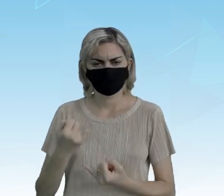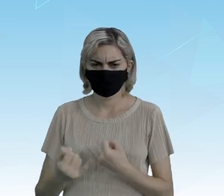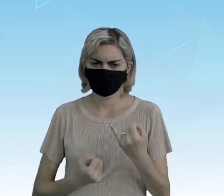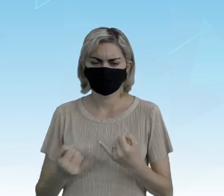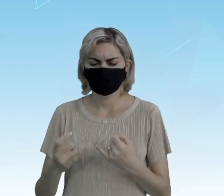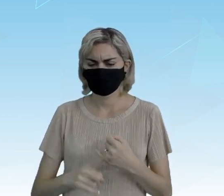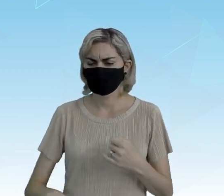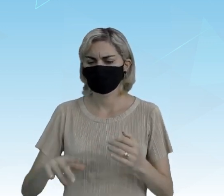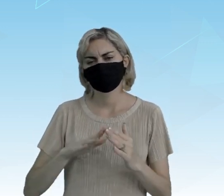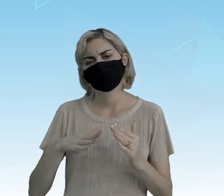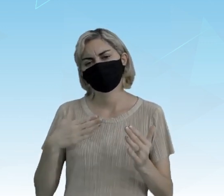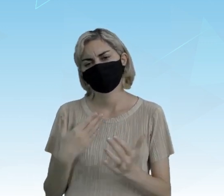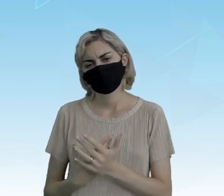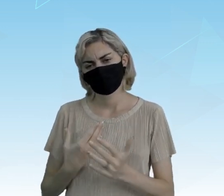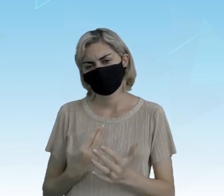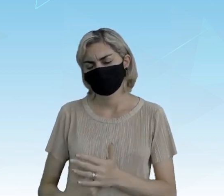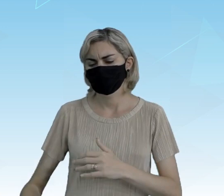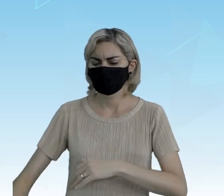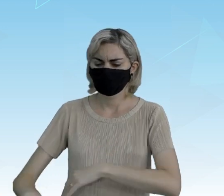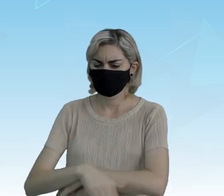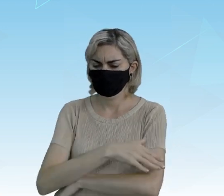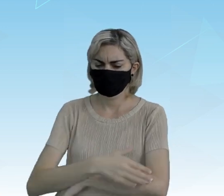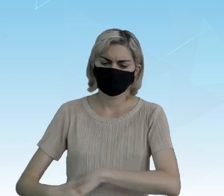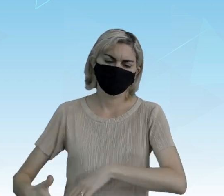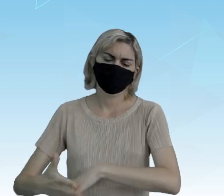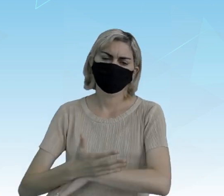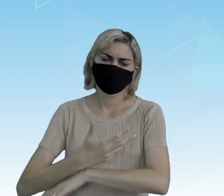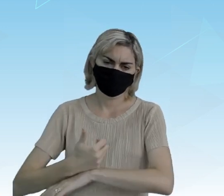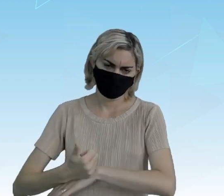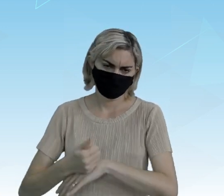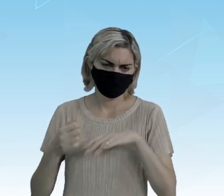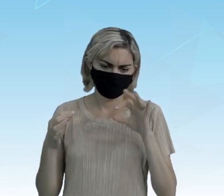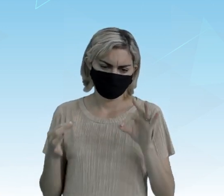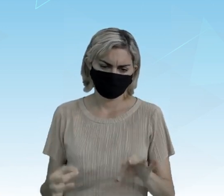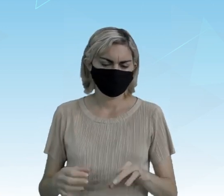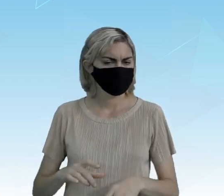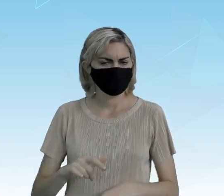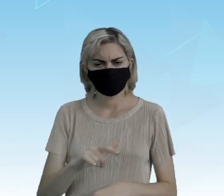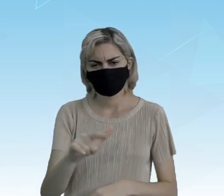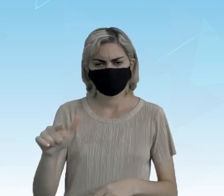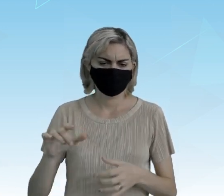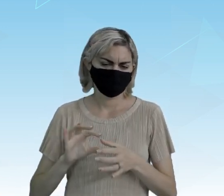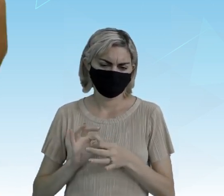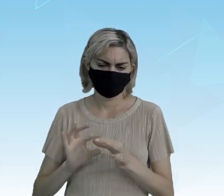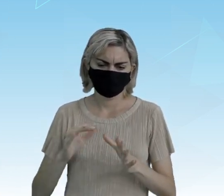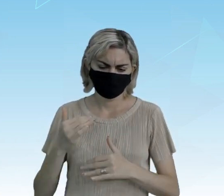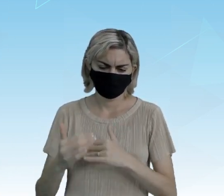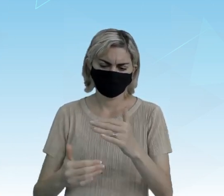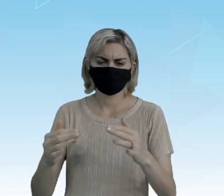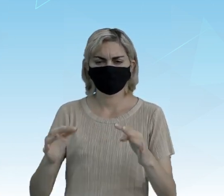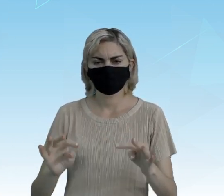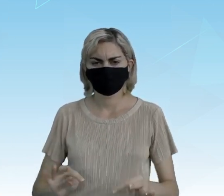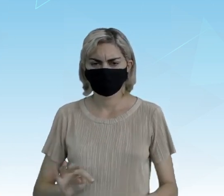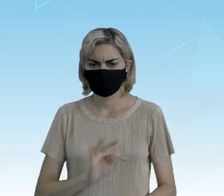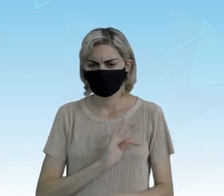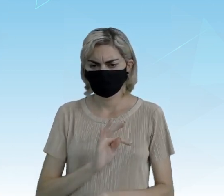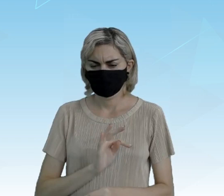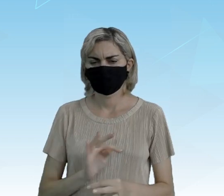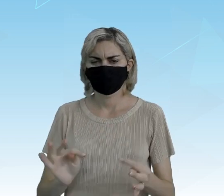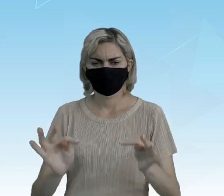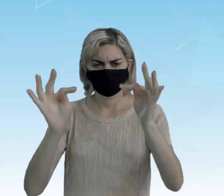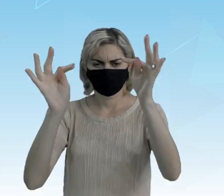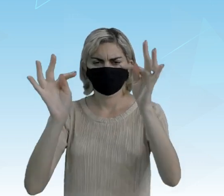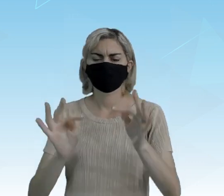nossa escola, na nossa rua, nas praças, tá certo? Então, não vamos deixar que o avanço tecnológico tire essas